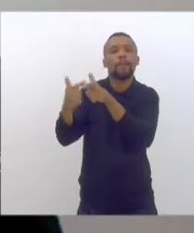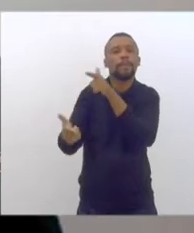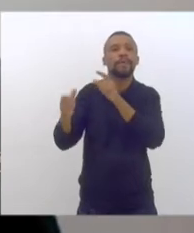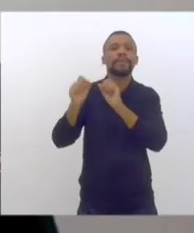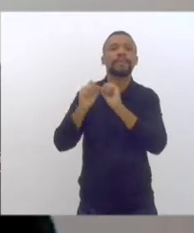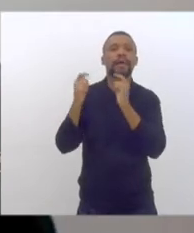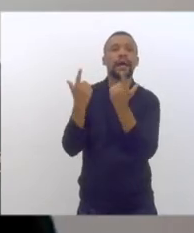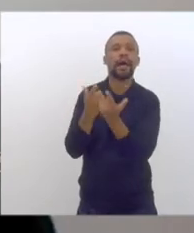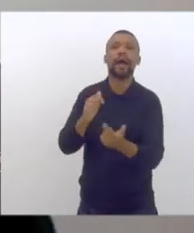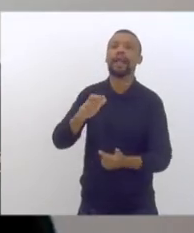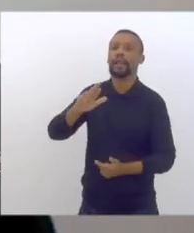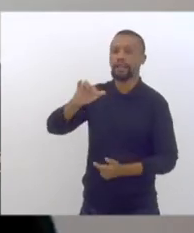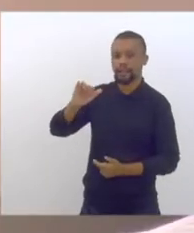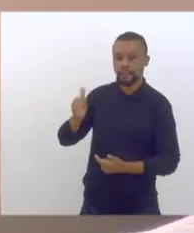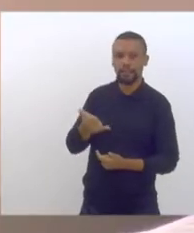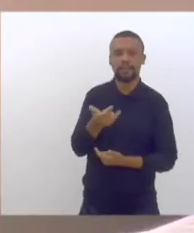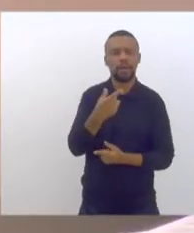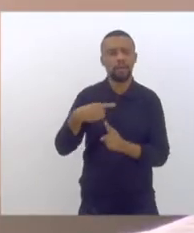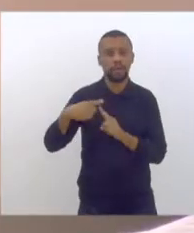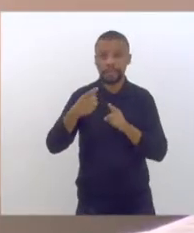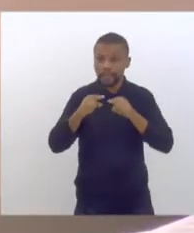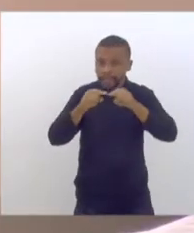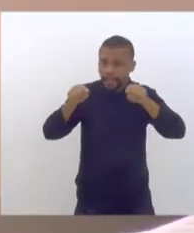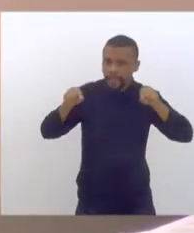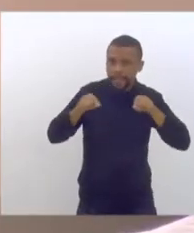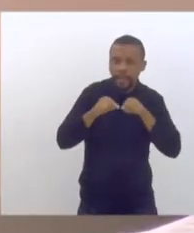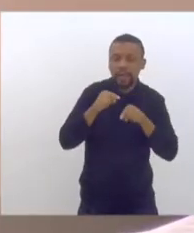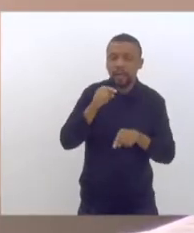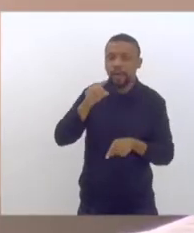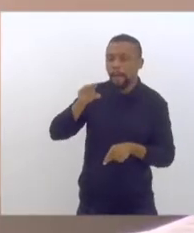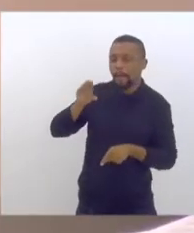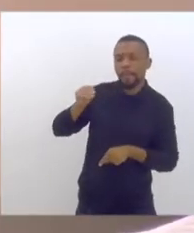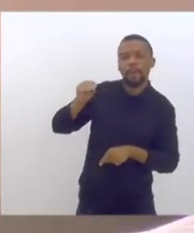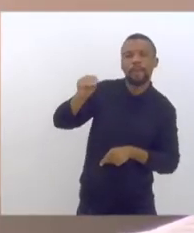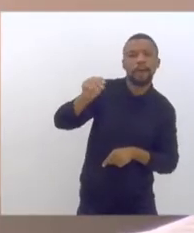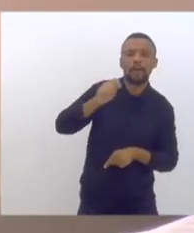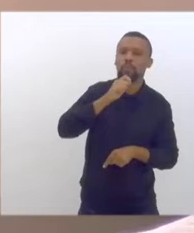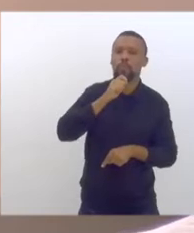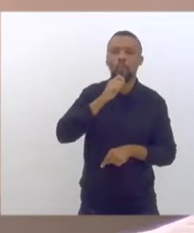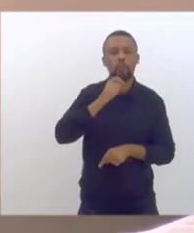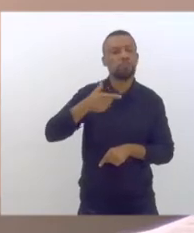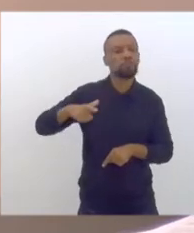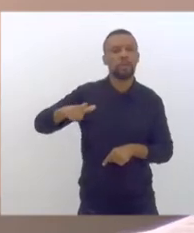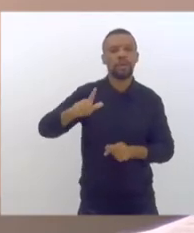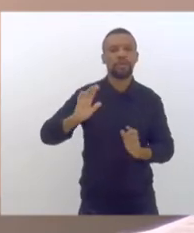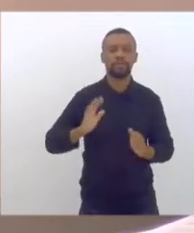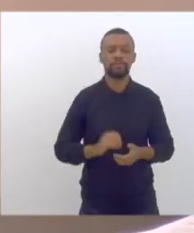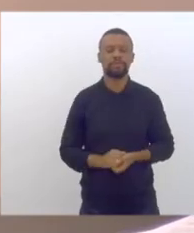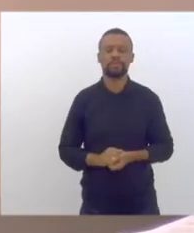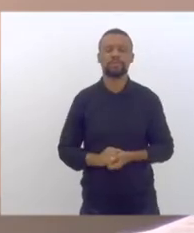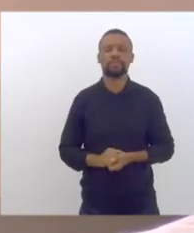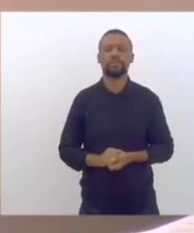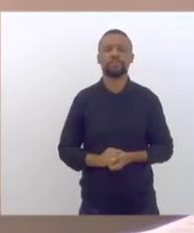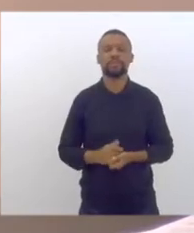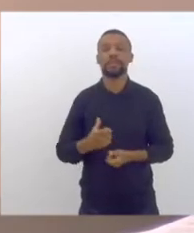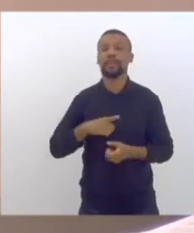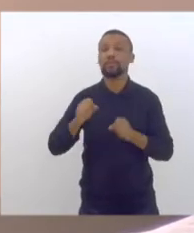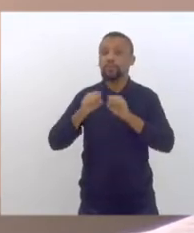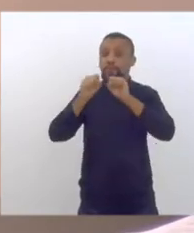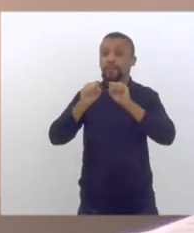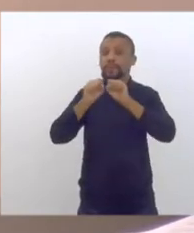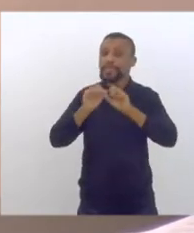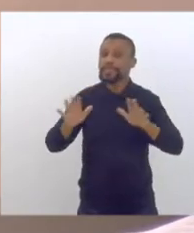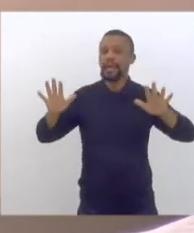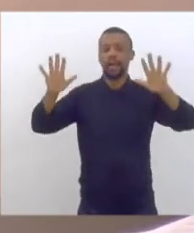casa tá tentando ver porque aquela na sala da comissão não entra a voz do Ribeirão E ai pai para entrar no sistema